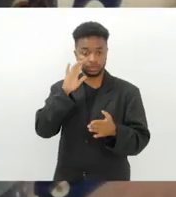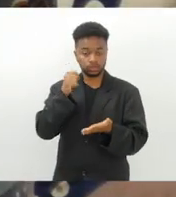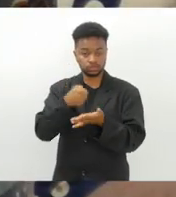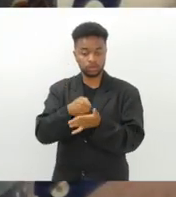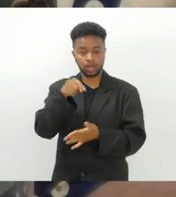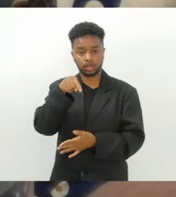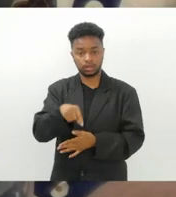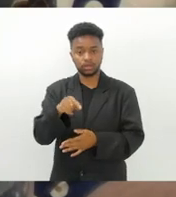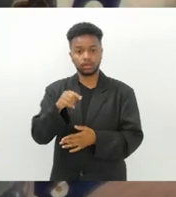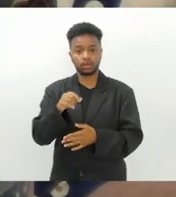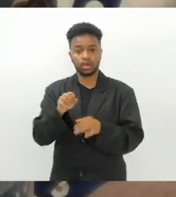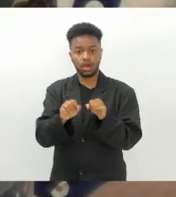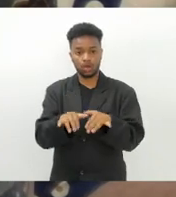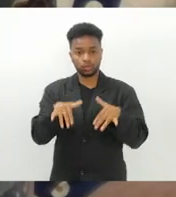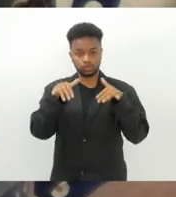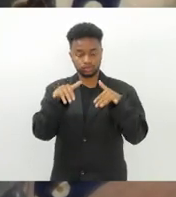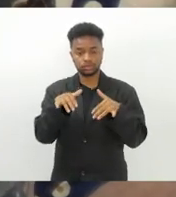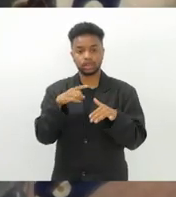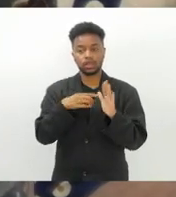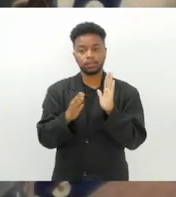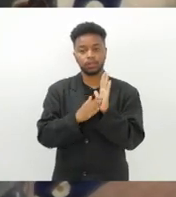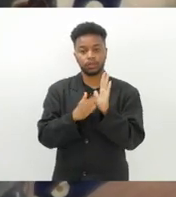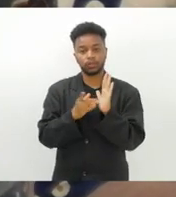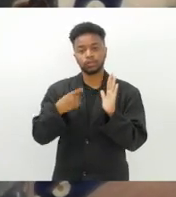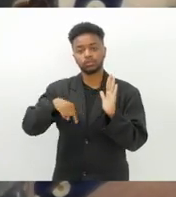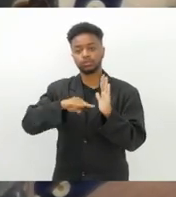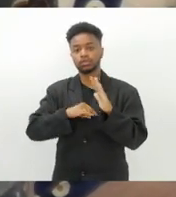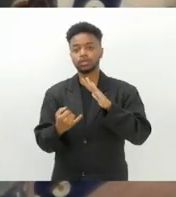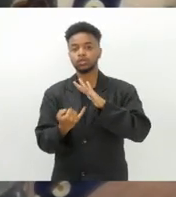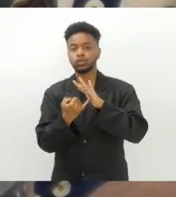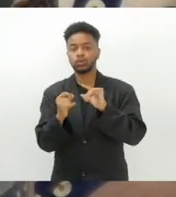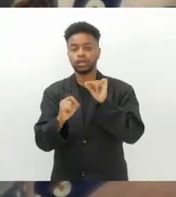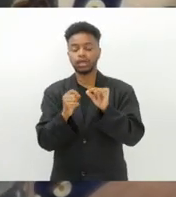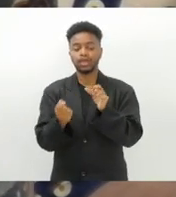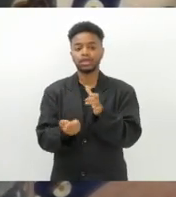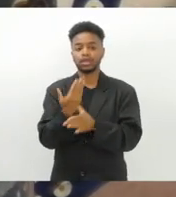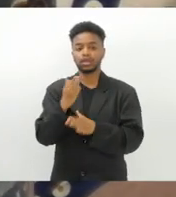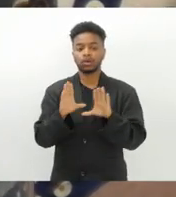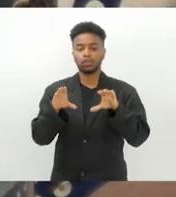audiência, né, fica a proposta aqui do nosso Instituto que a gente crie